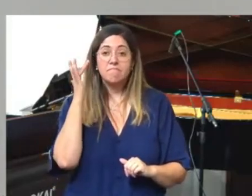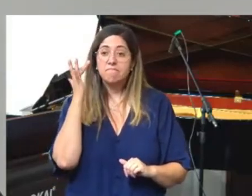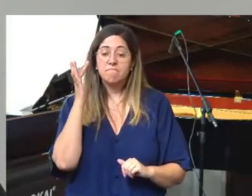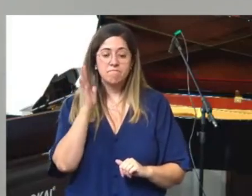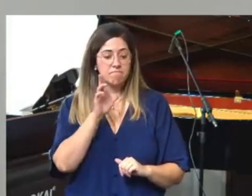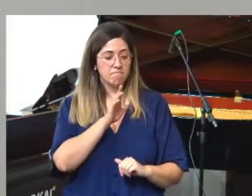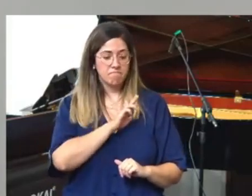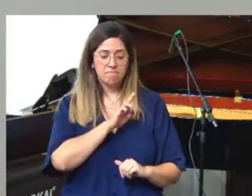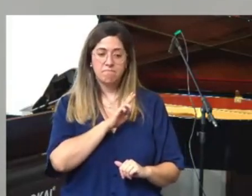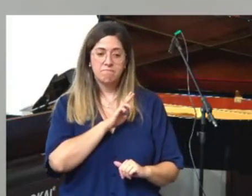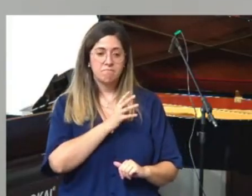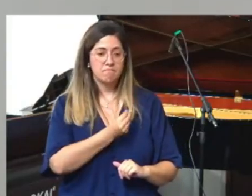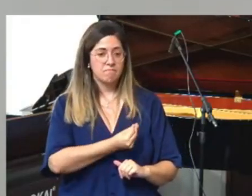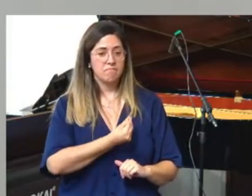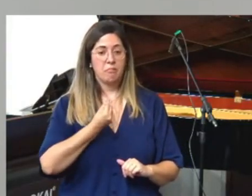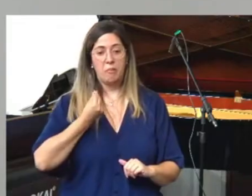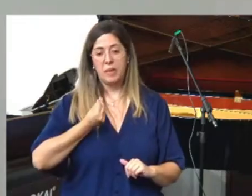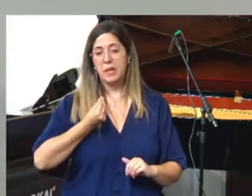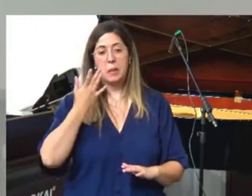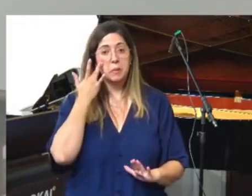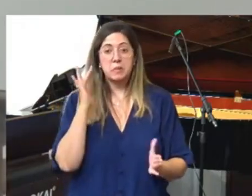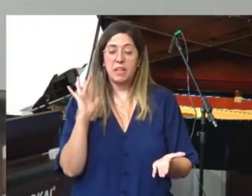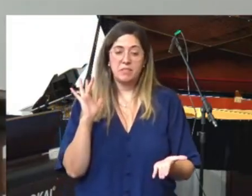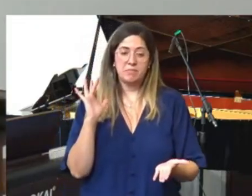como está a sua vida cristã.